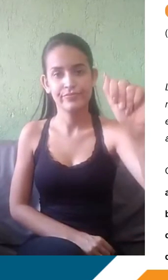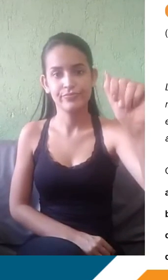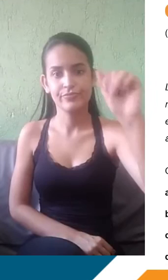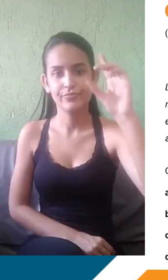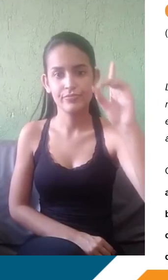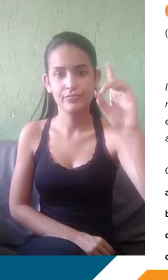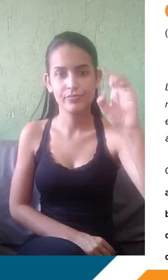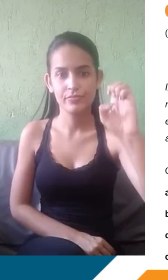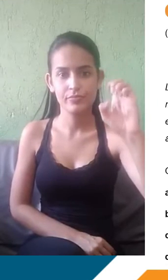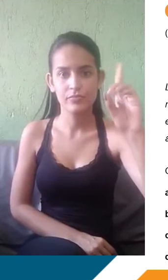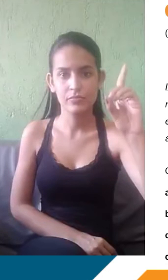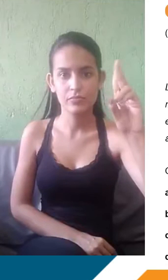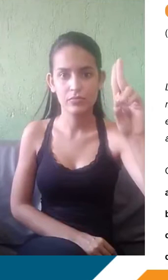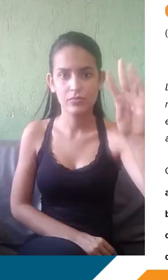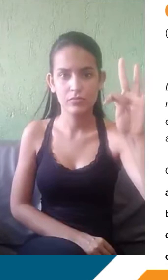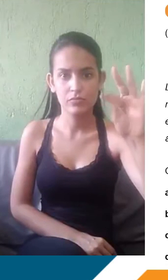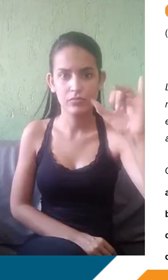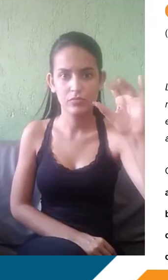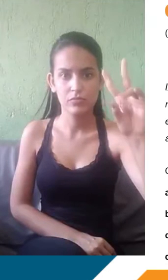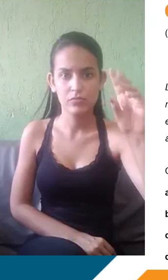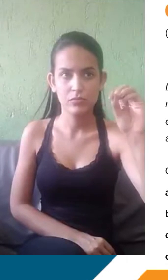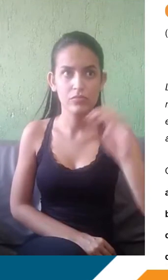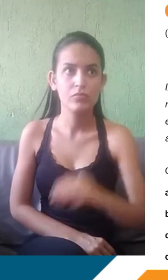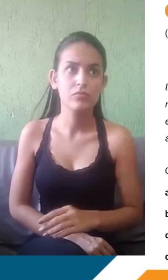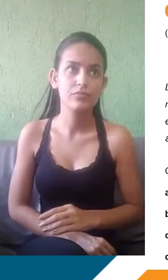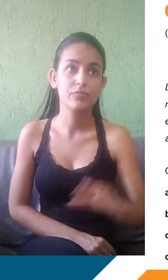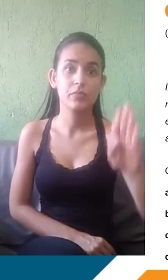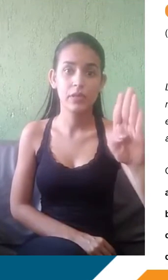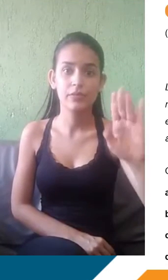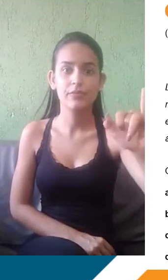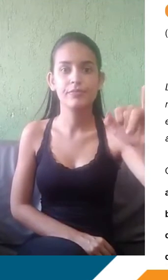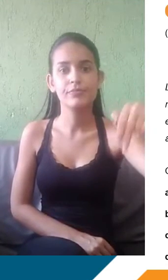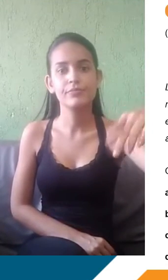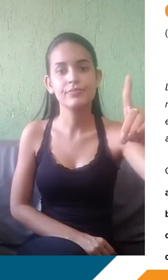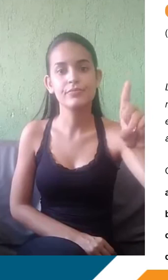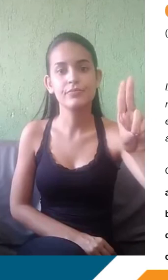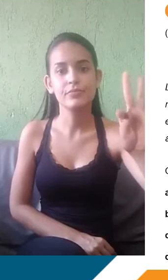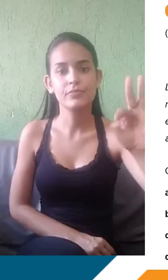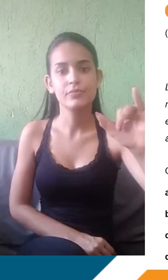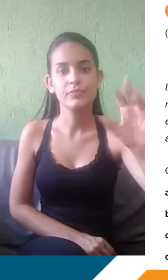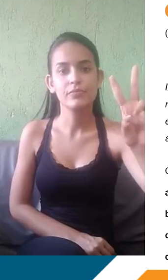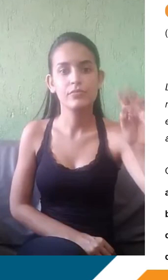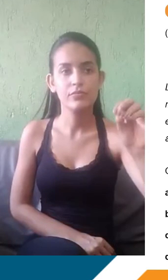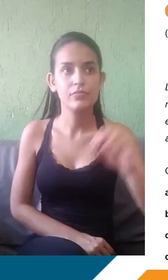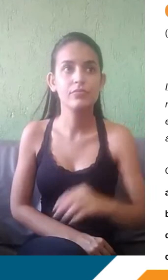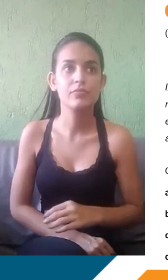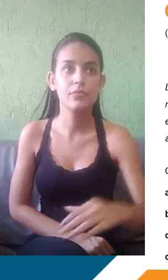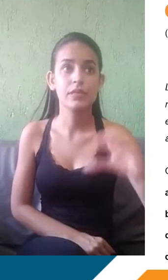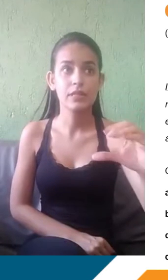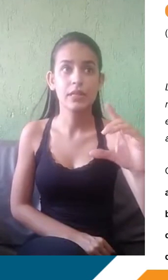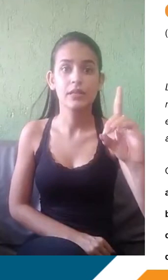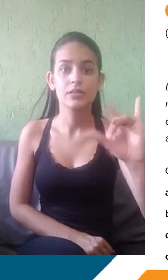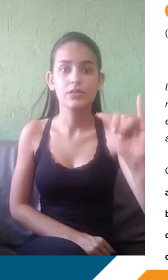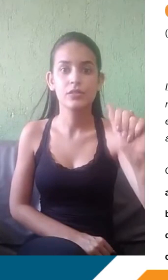C, dialético. Letra D, silogístico. Bom, A indução é um tipo de raciocínio que